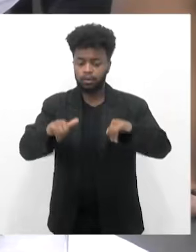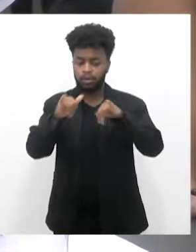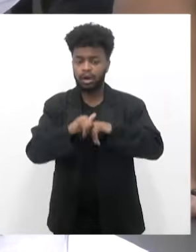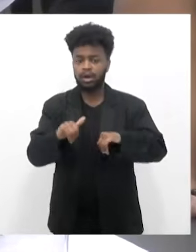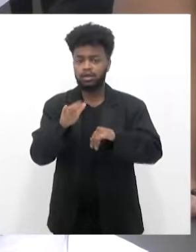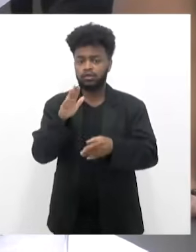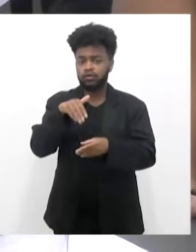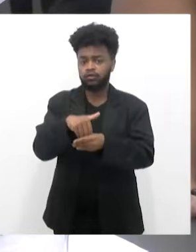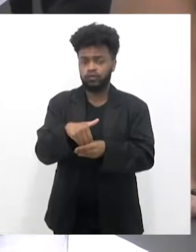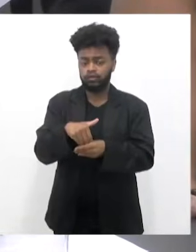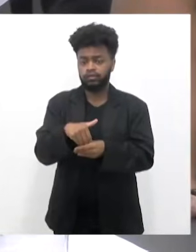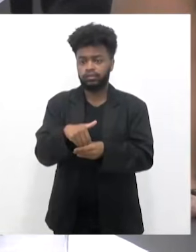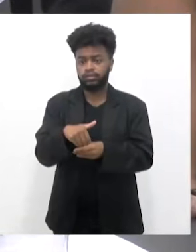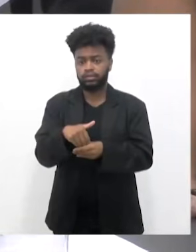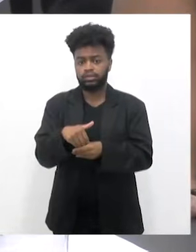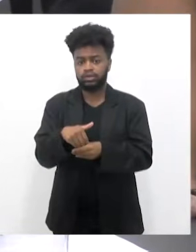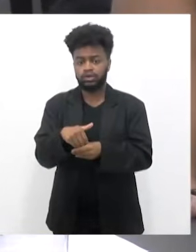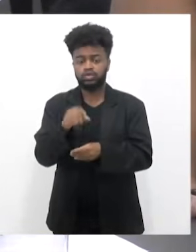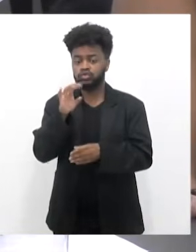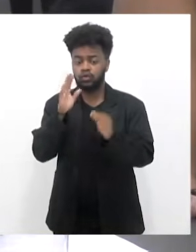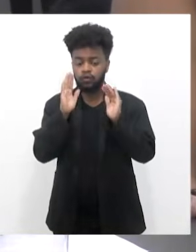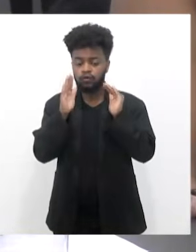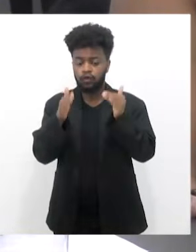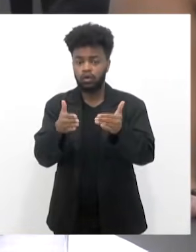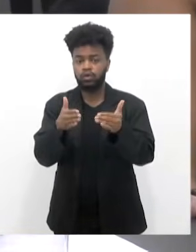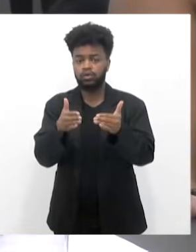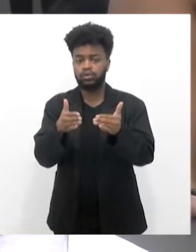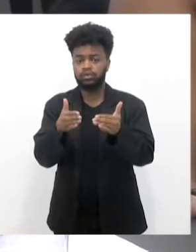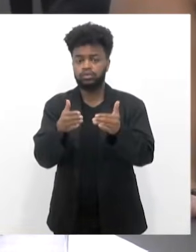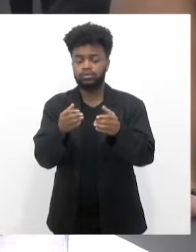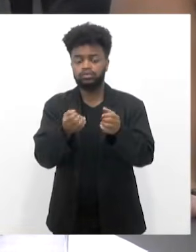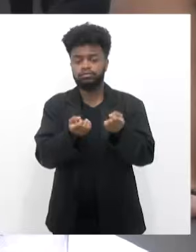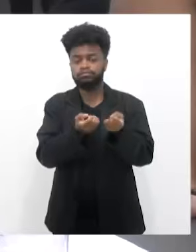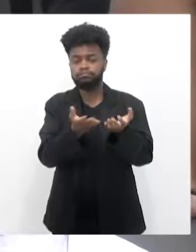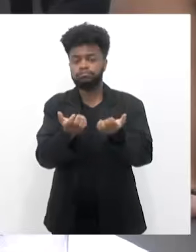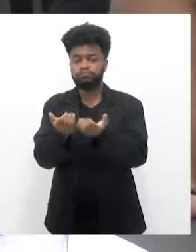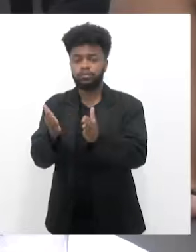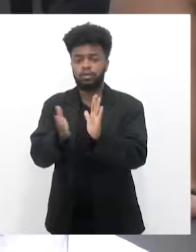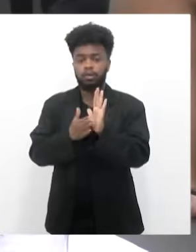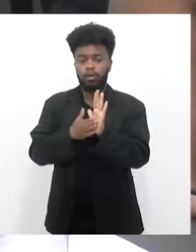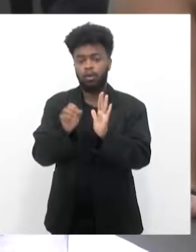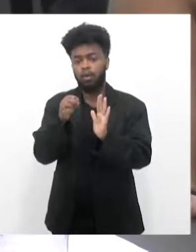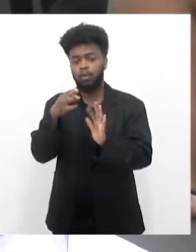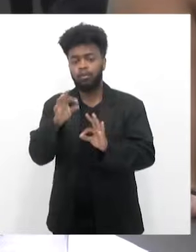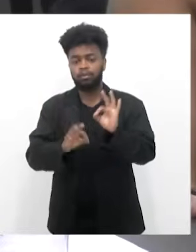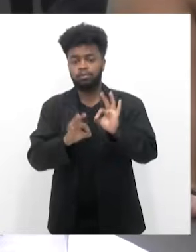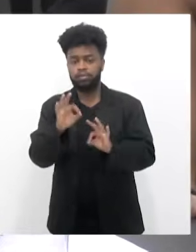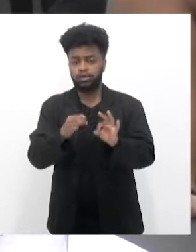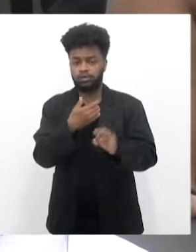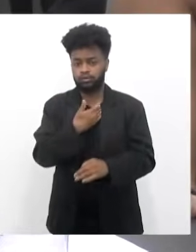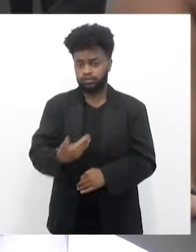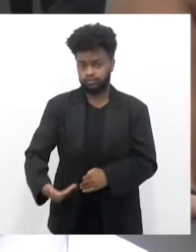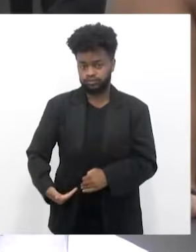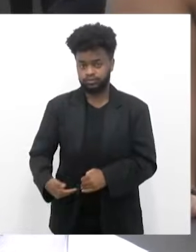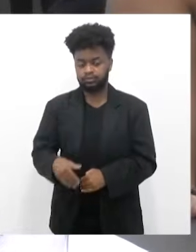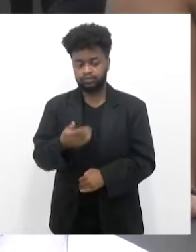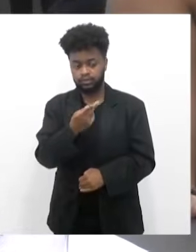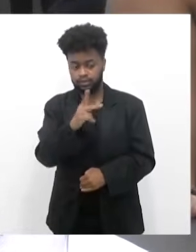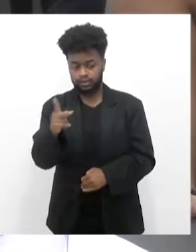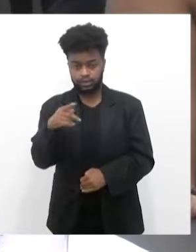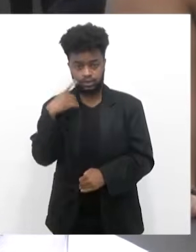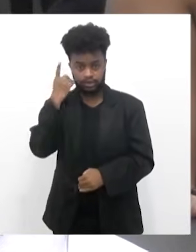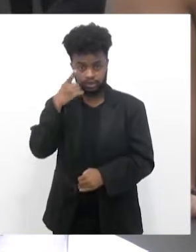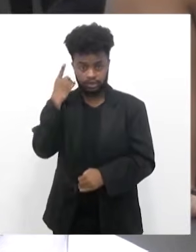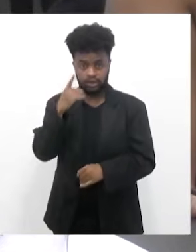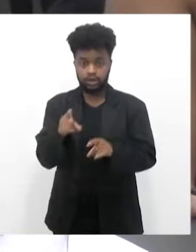eleição indireta ficará restrita à distribuição de propostas e ou plano de governo aos parlamentares estatuais.